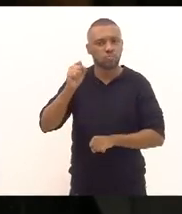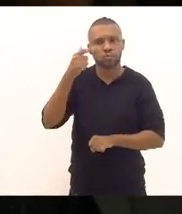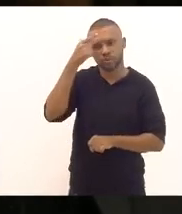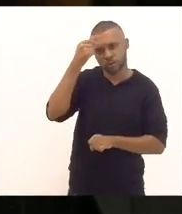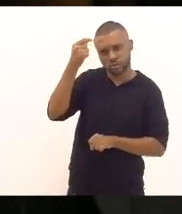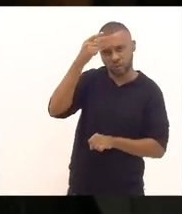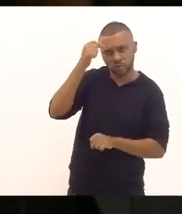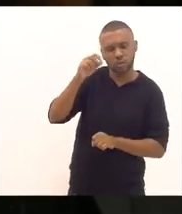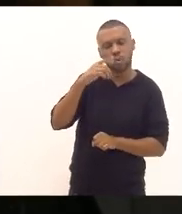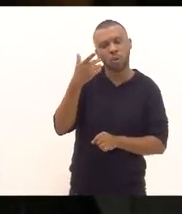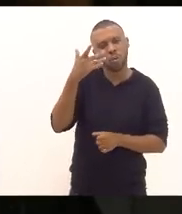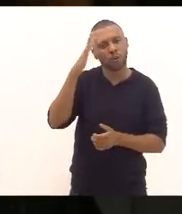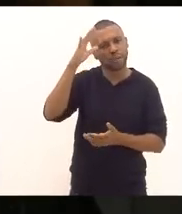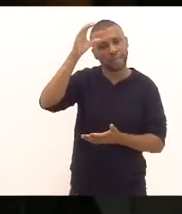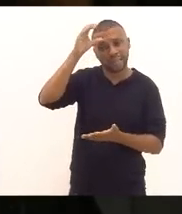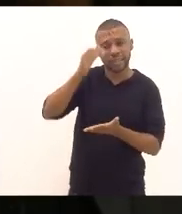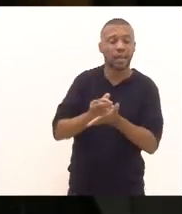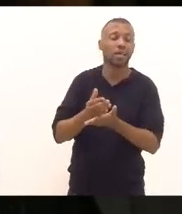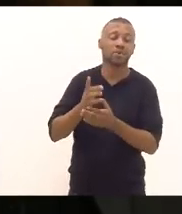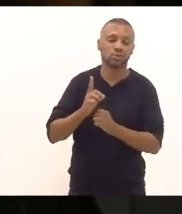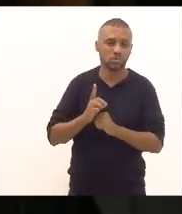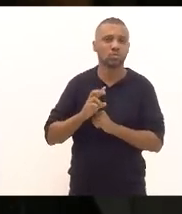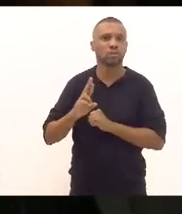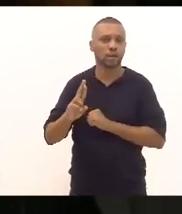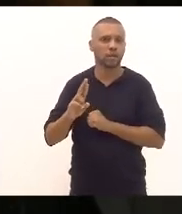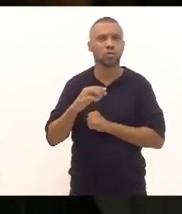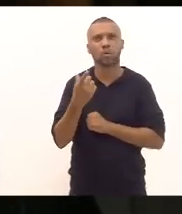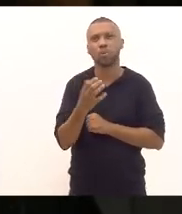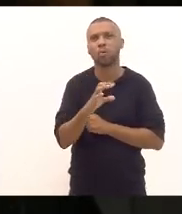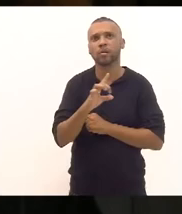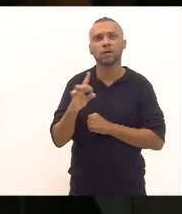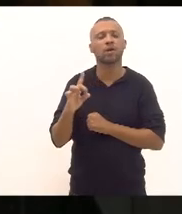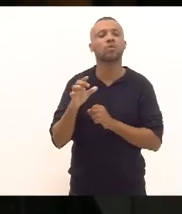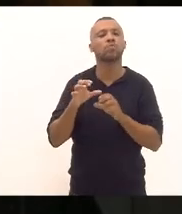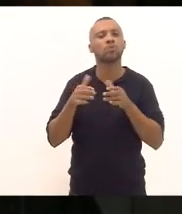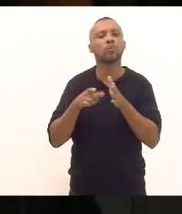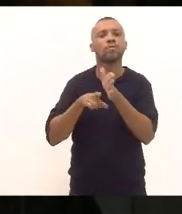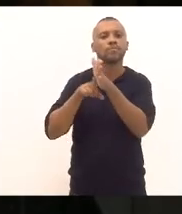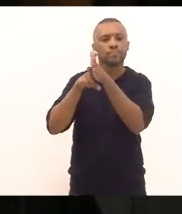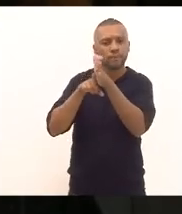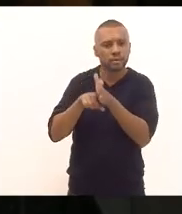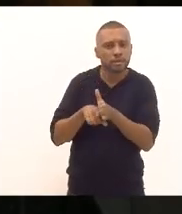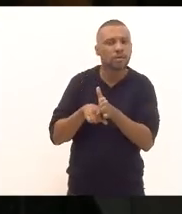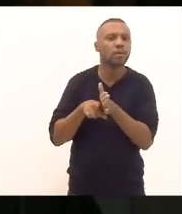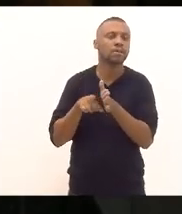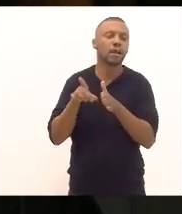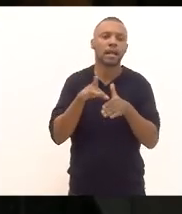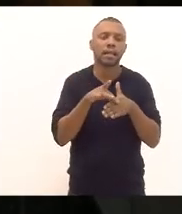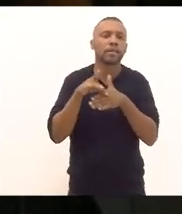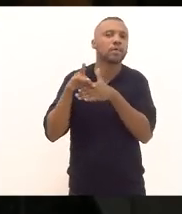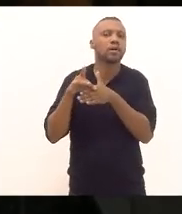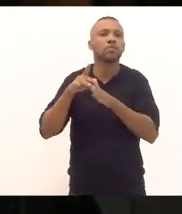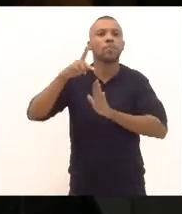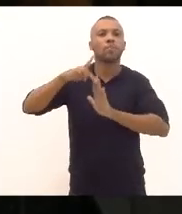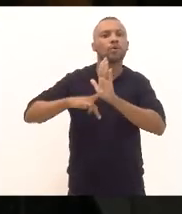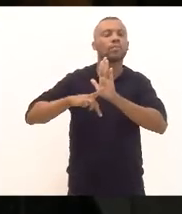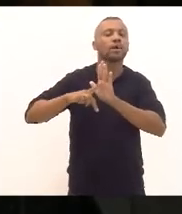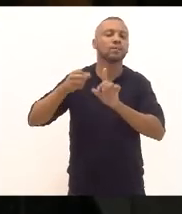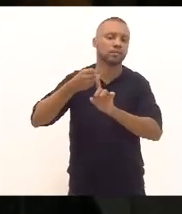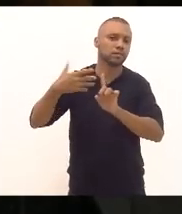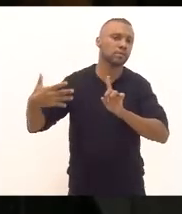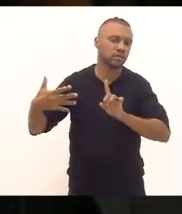teses de doutorado o mestrado seja coordenando o grupo de pesquisa seja liderando o projeto de extensão